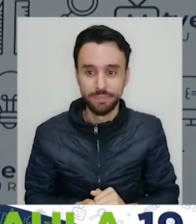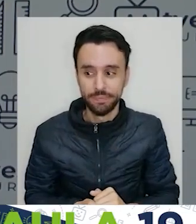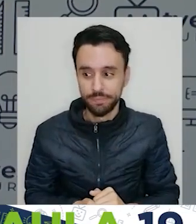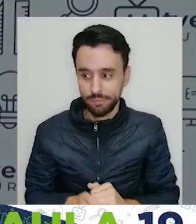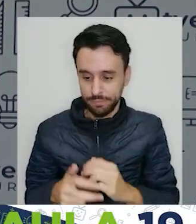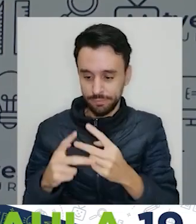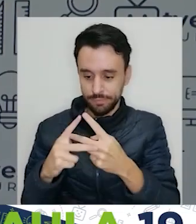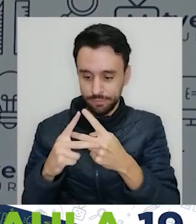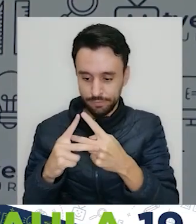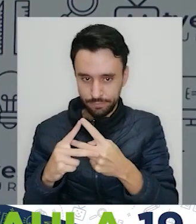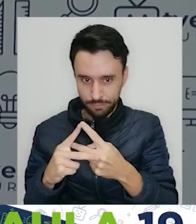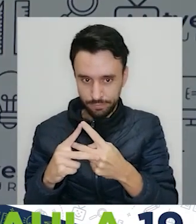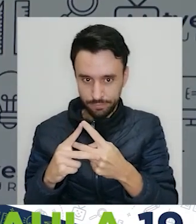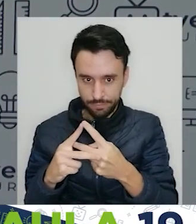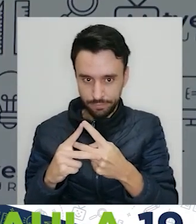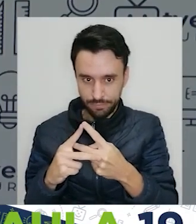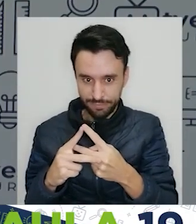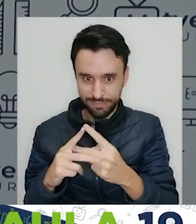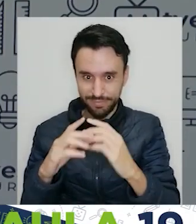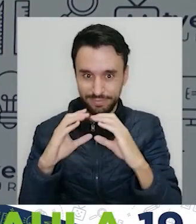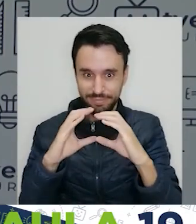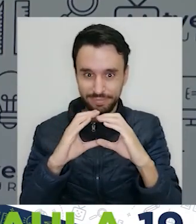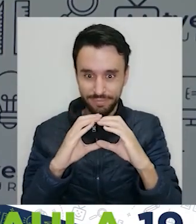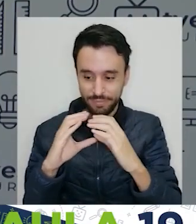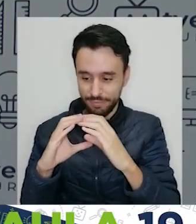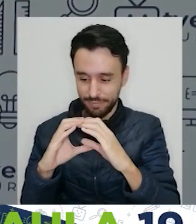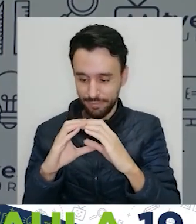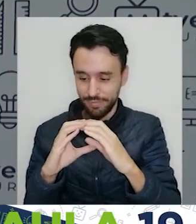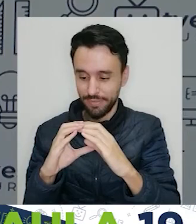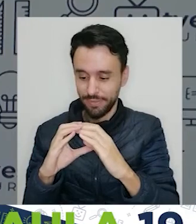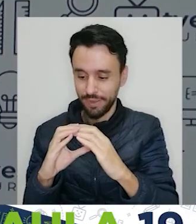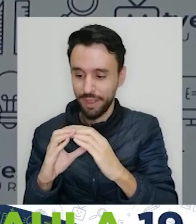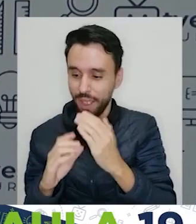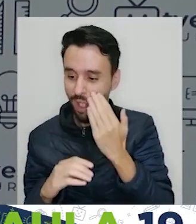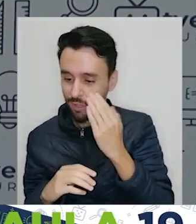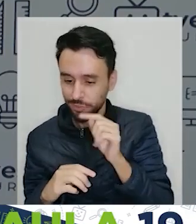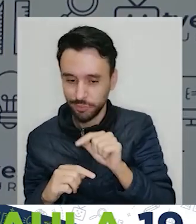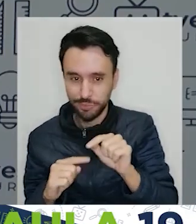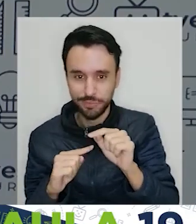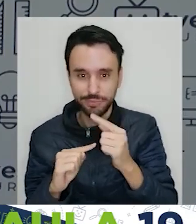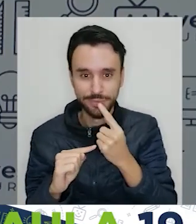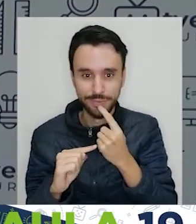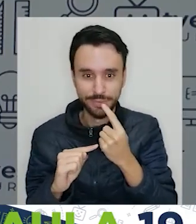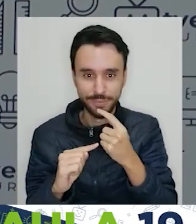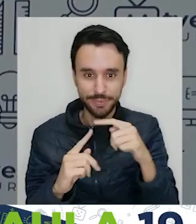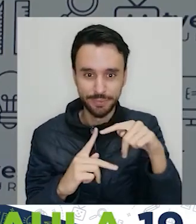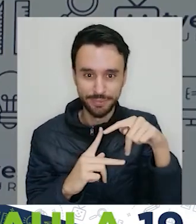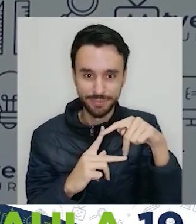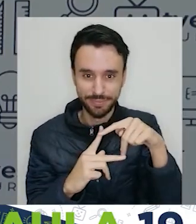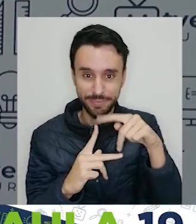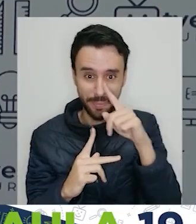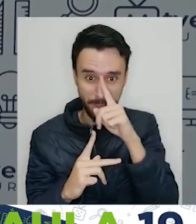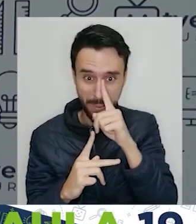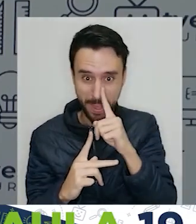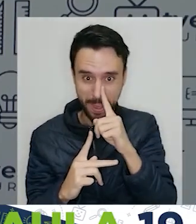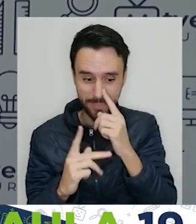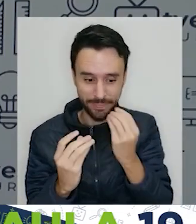triângulo azul, círculo vermelho, quadrado amarelo.